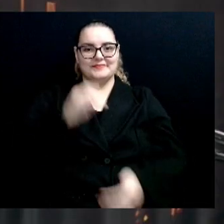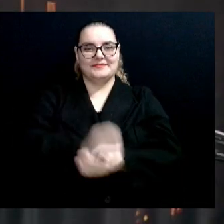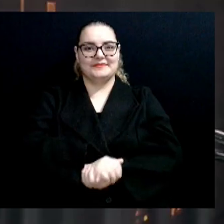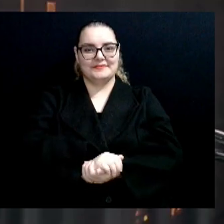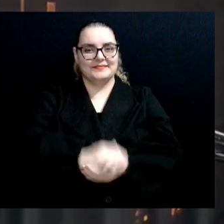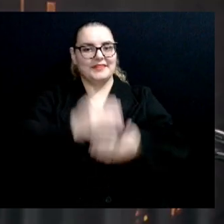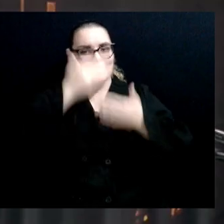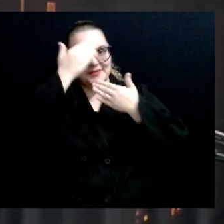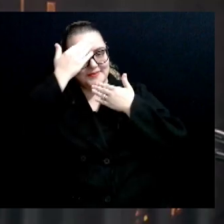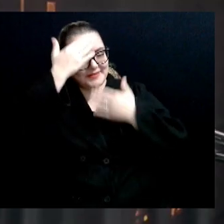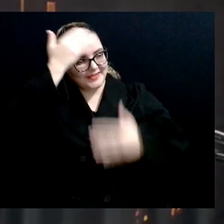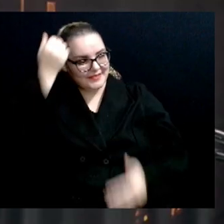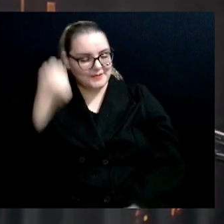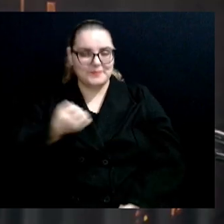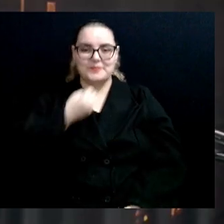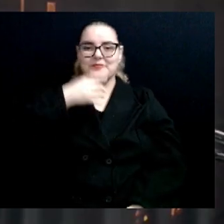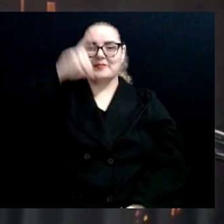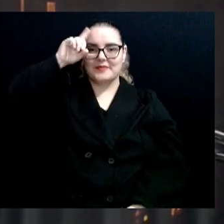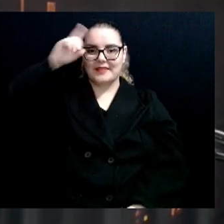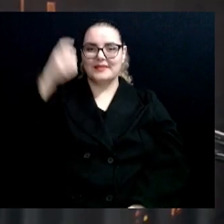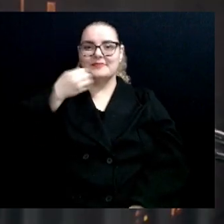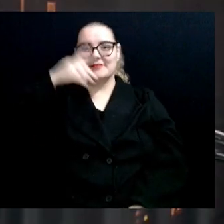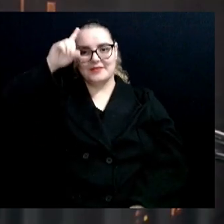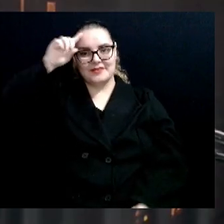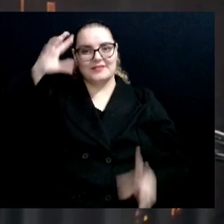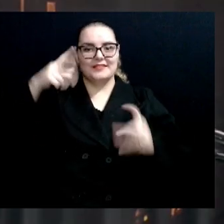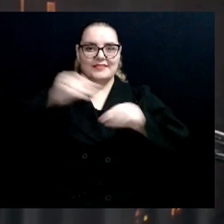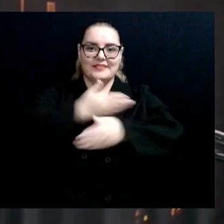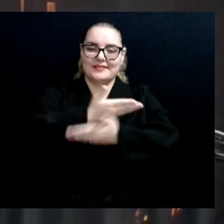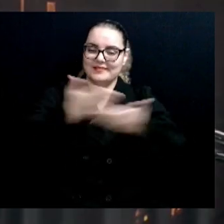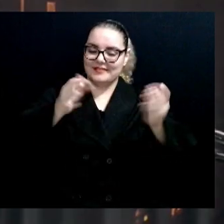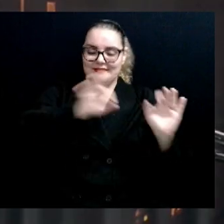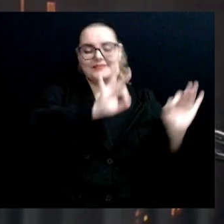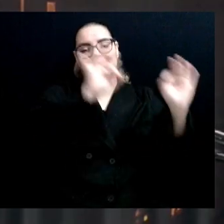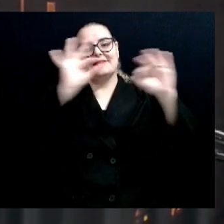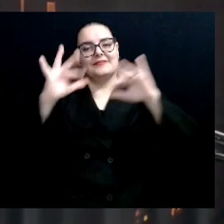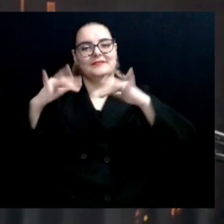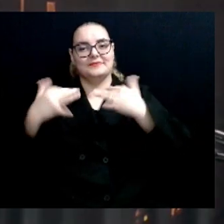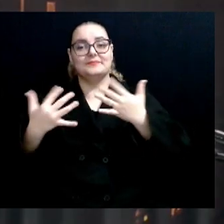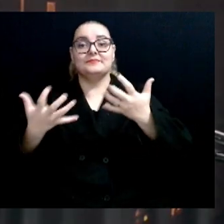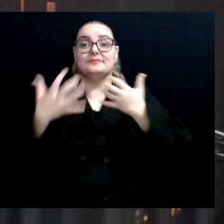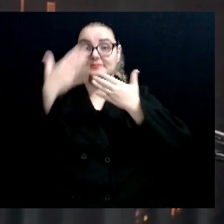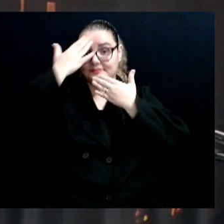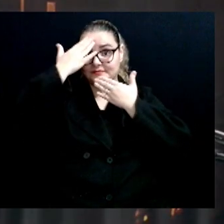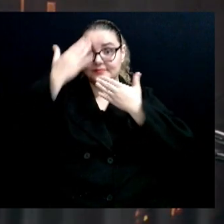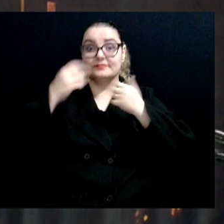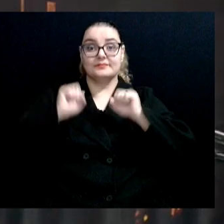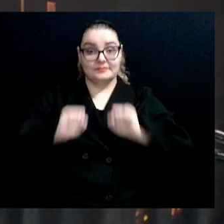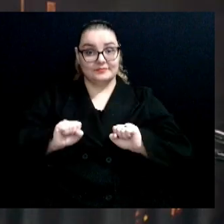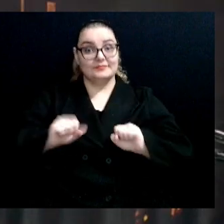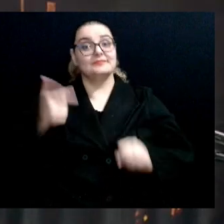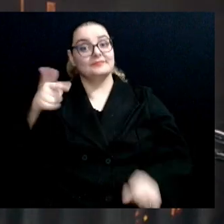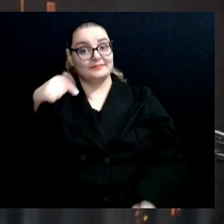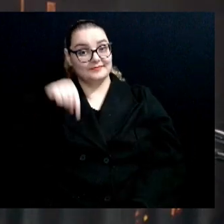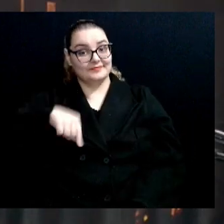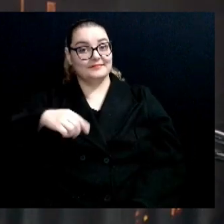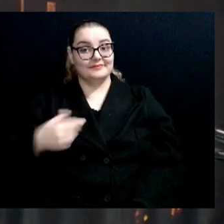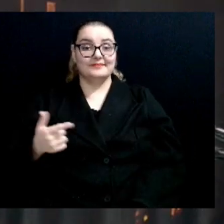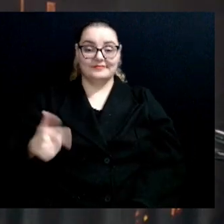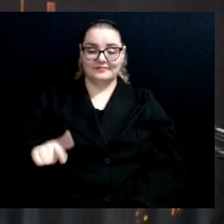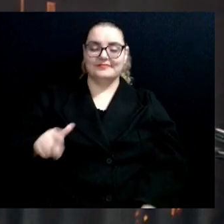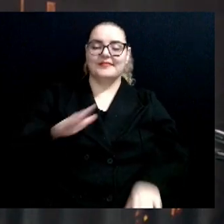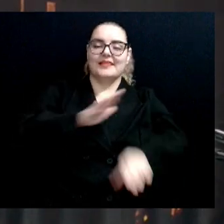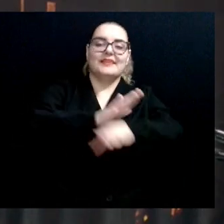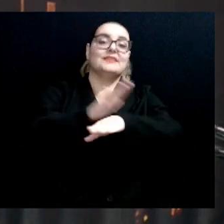Bom dia a todos os nossos espectadores. Quero agradecer poder estar aqui mais uma vez, né, ajudando a